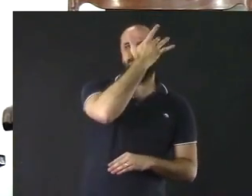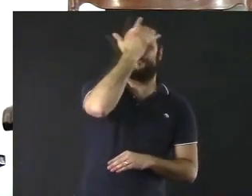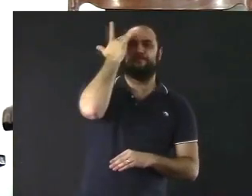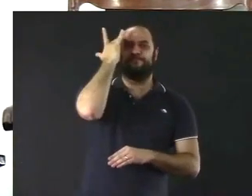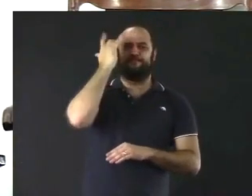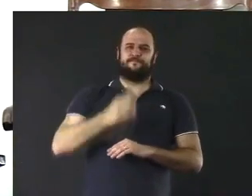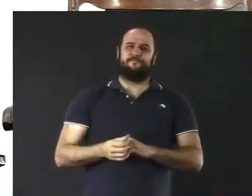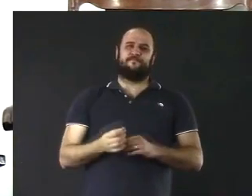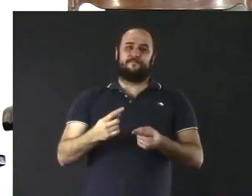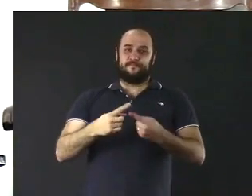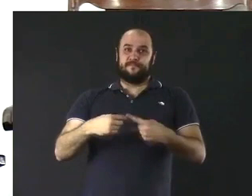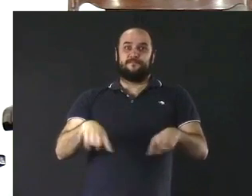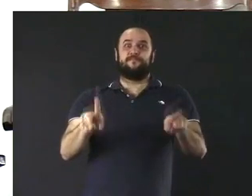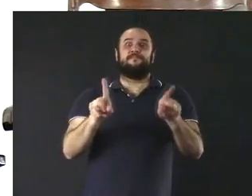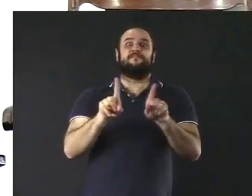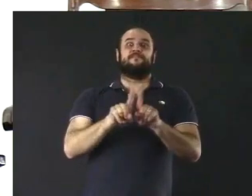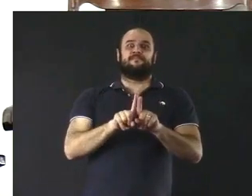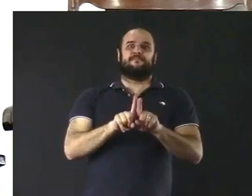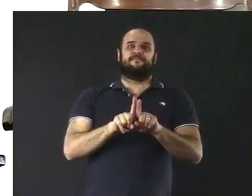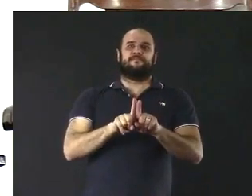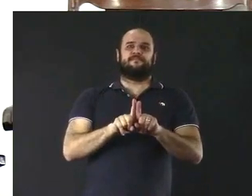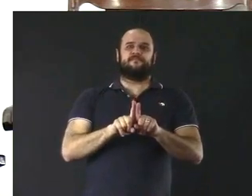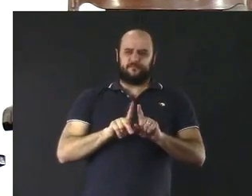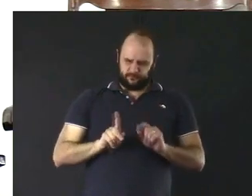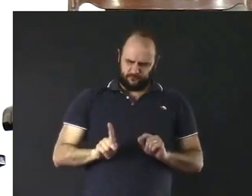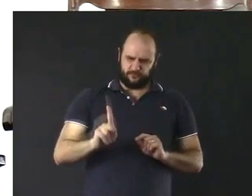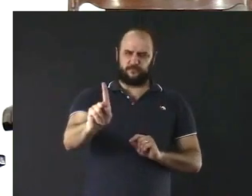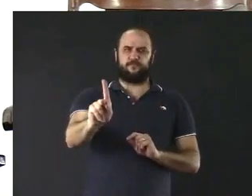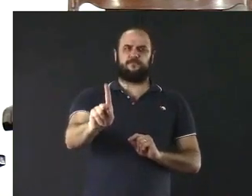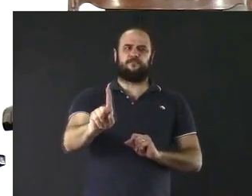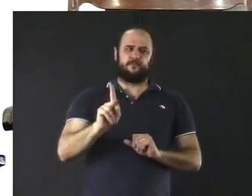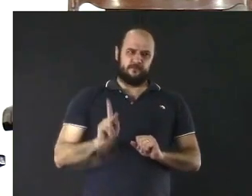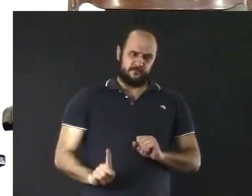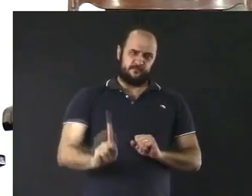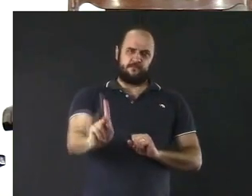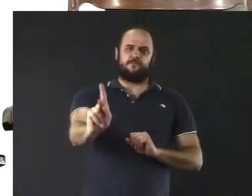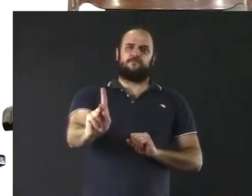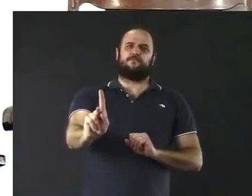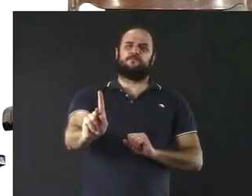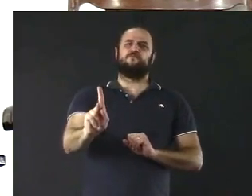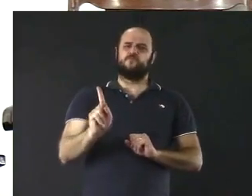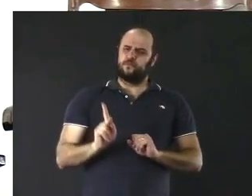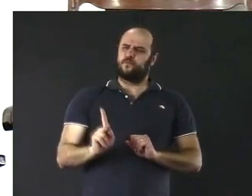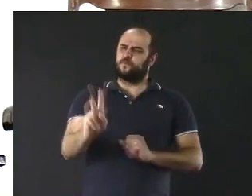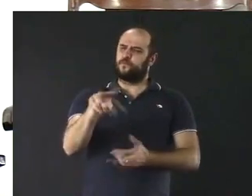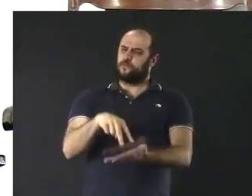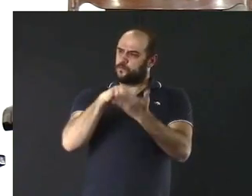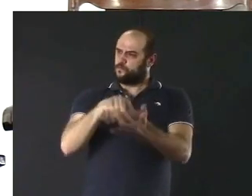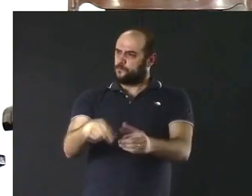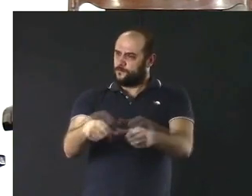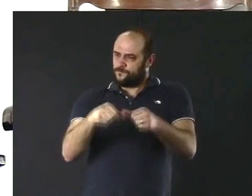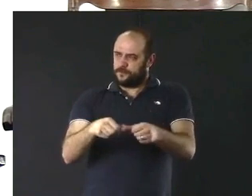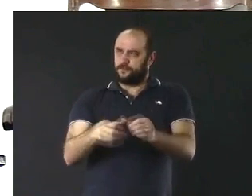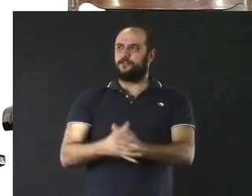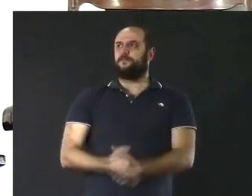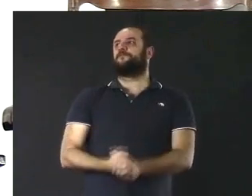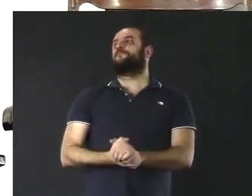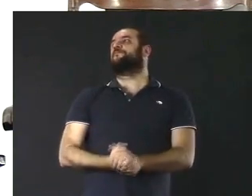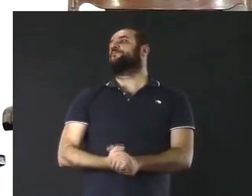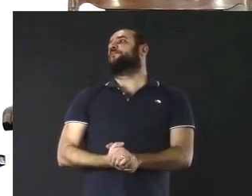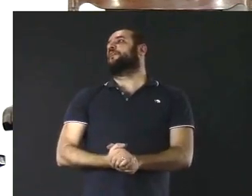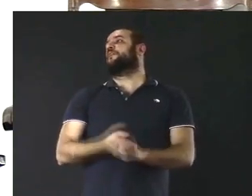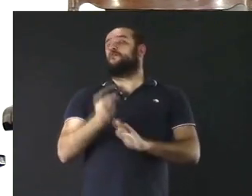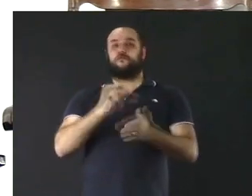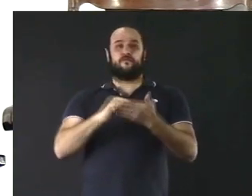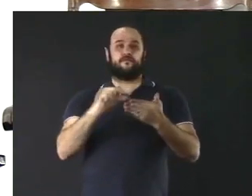isso, então, é perseverar. Perseverar, então, é permanecer. O versículo 1 começa com